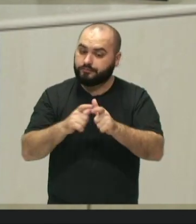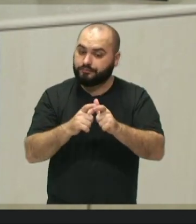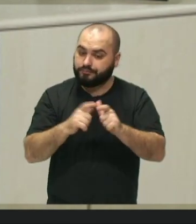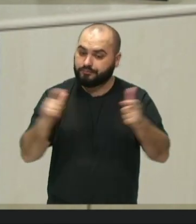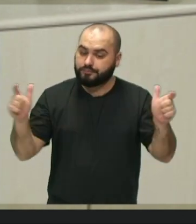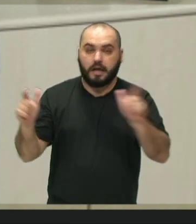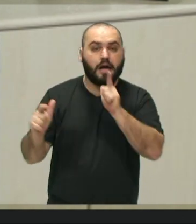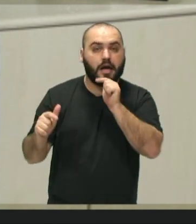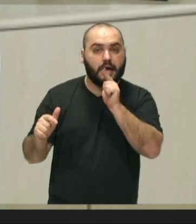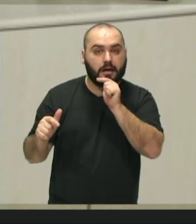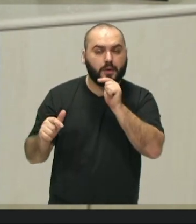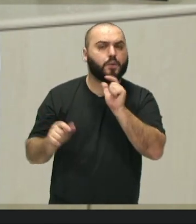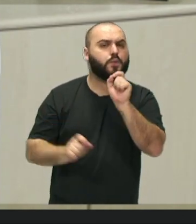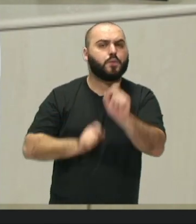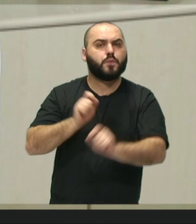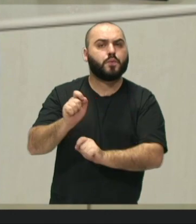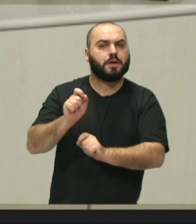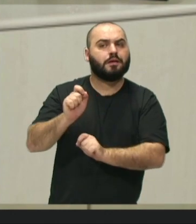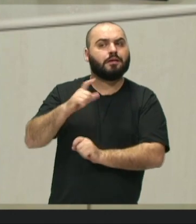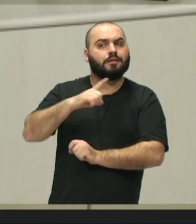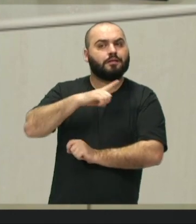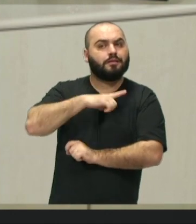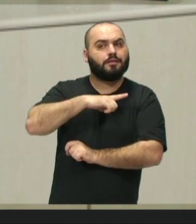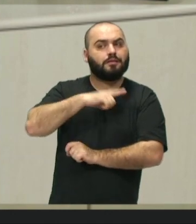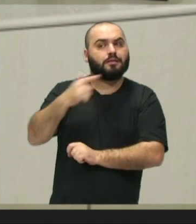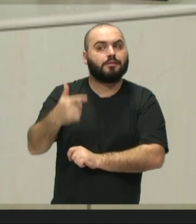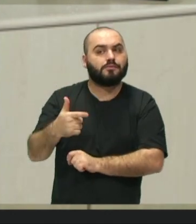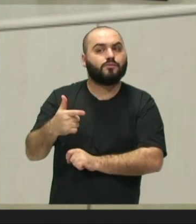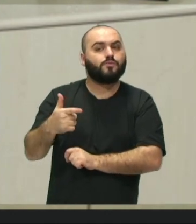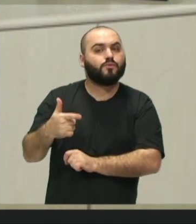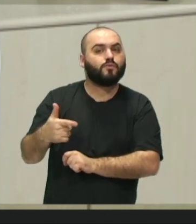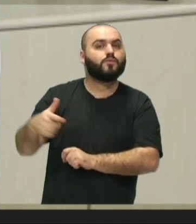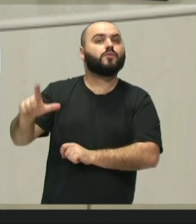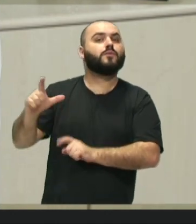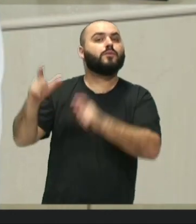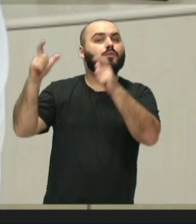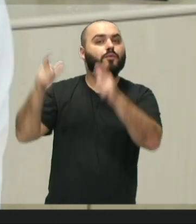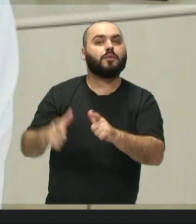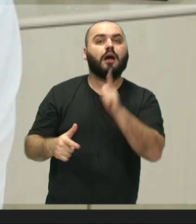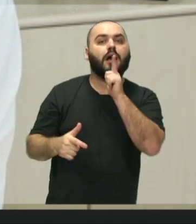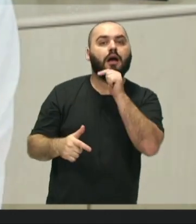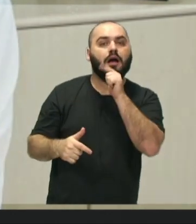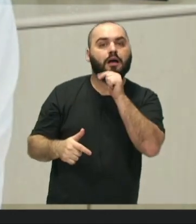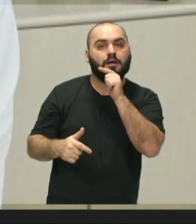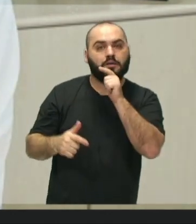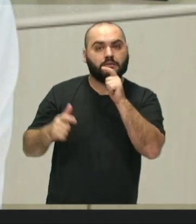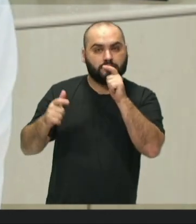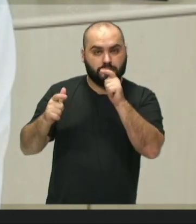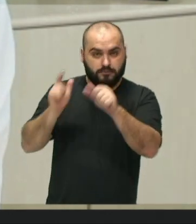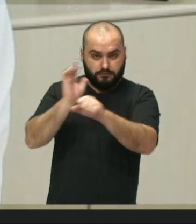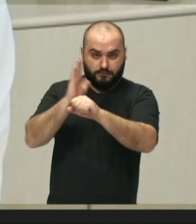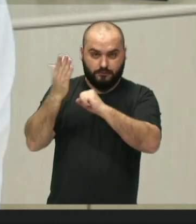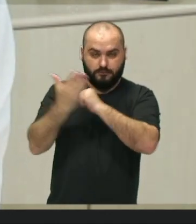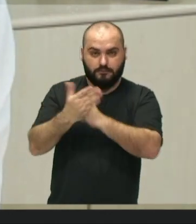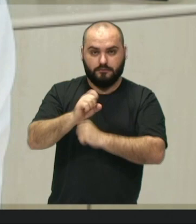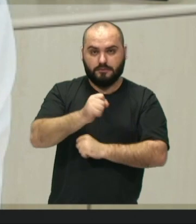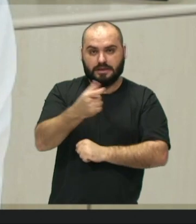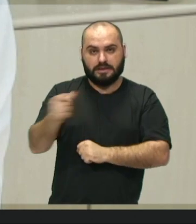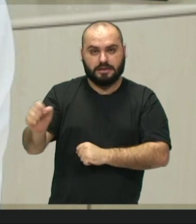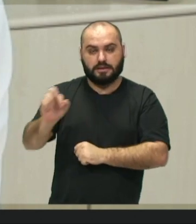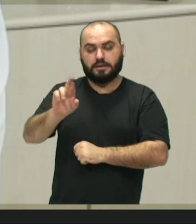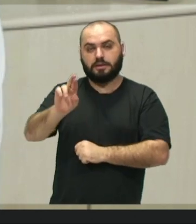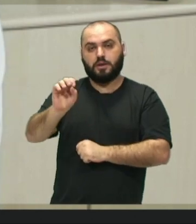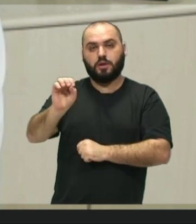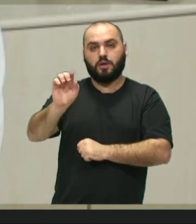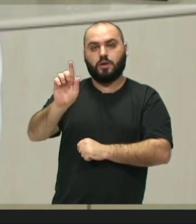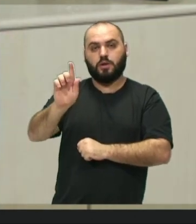gente projeta ainda para esse exercício uma outra estação compacta de tratamento de água, também localizada no bairro São Roque, mas ela vai ficar ali na parte